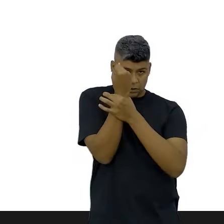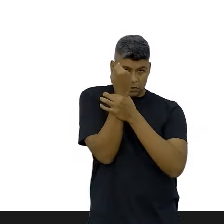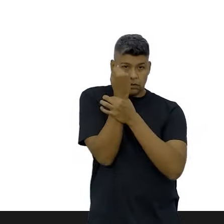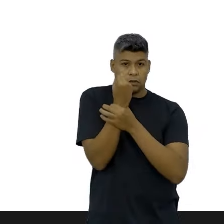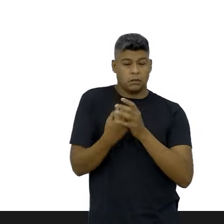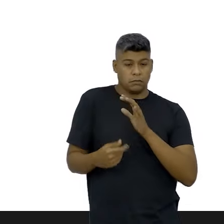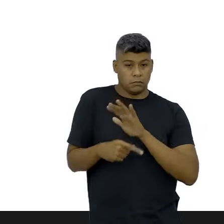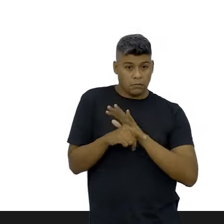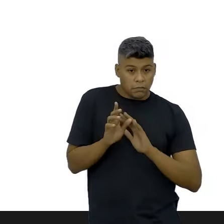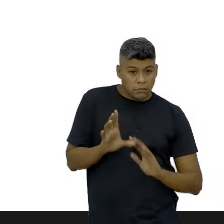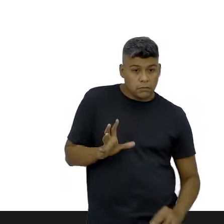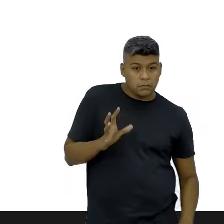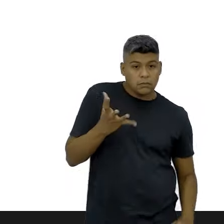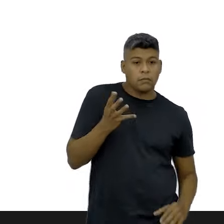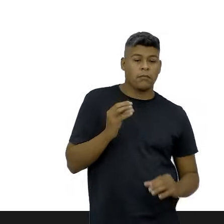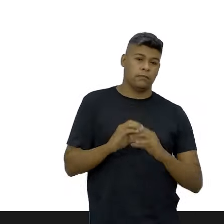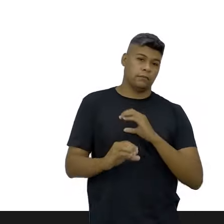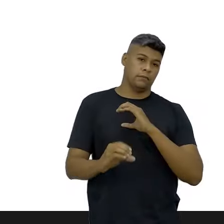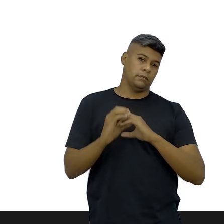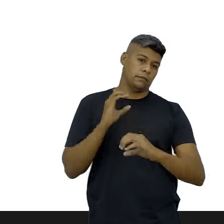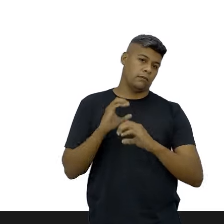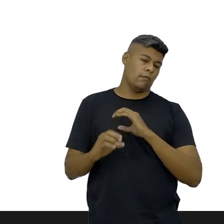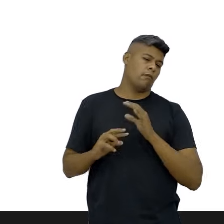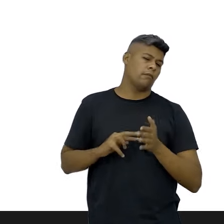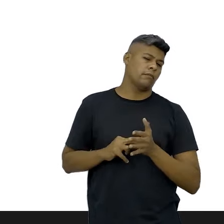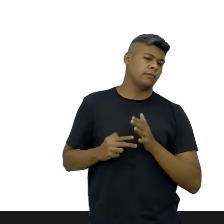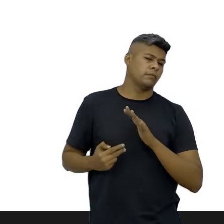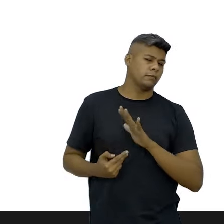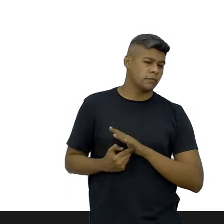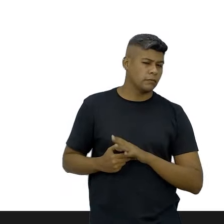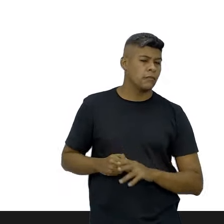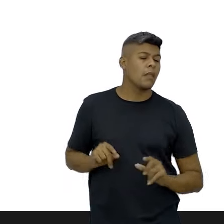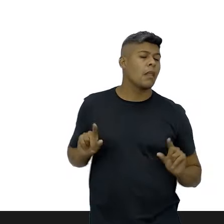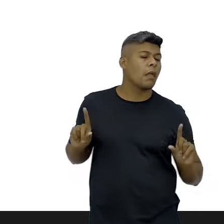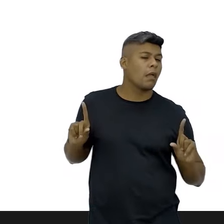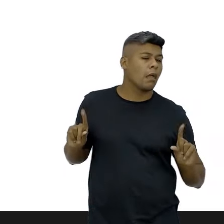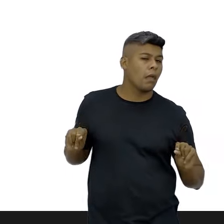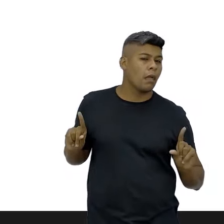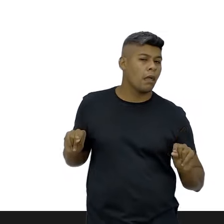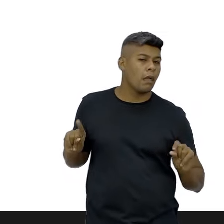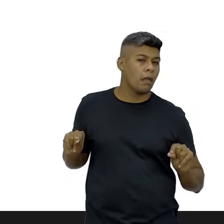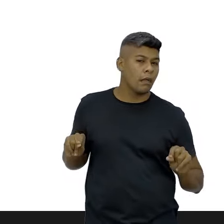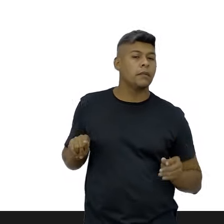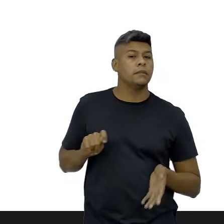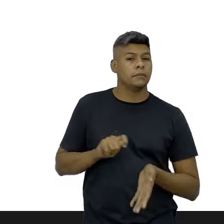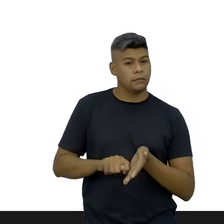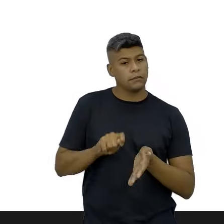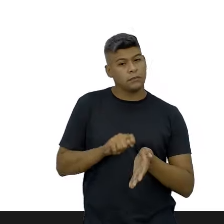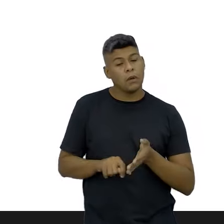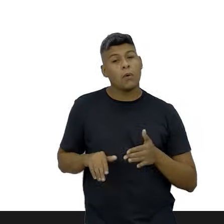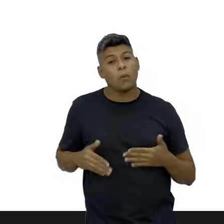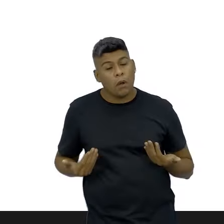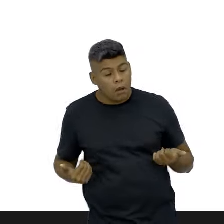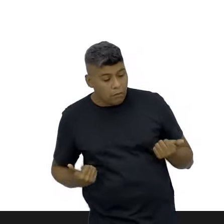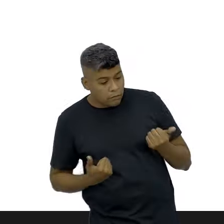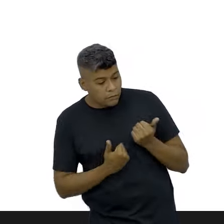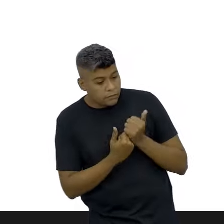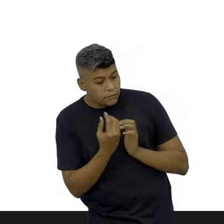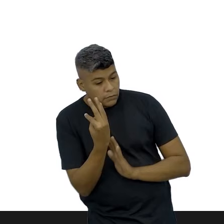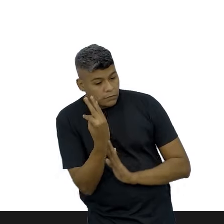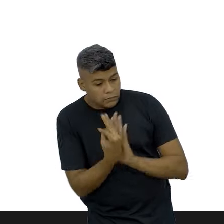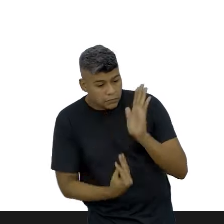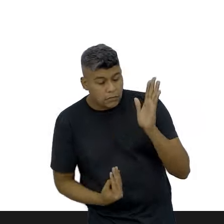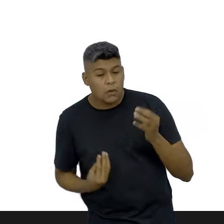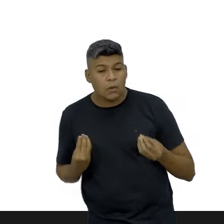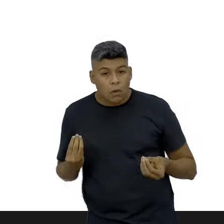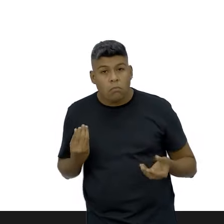consideração pela situação comunicativa, ou seja, para quem que nós vamos escrever, qual o suporte do texto, onde ele